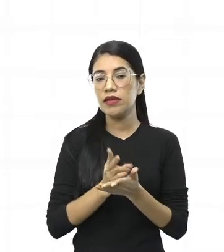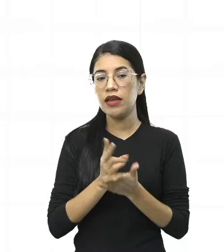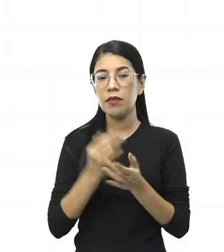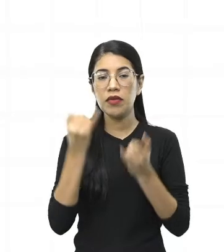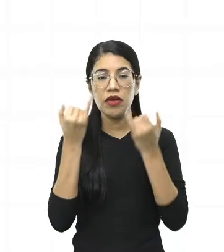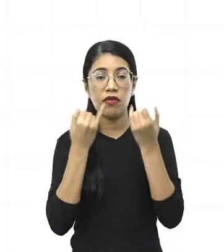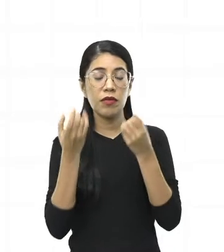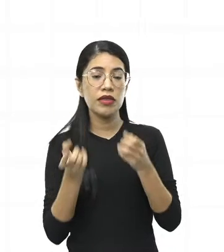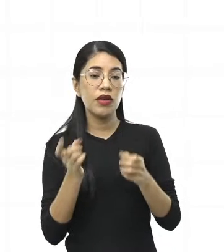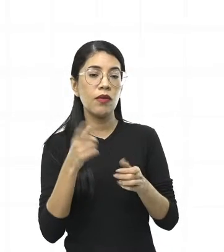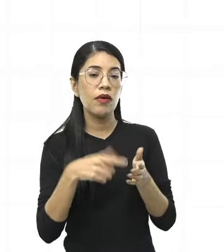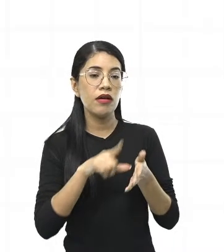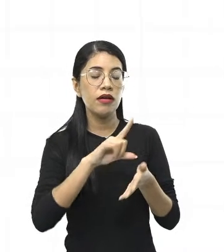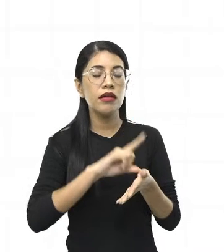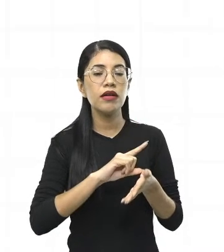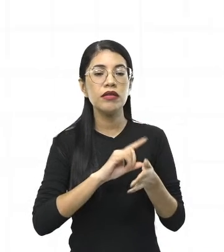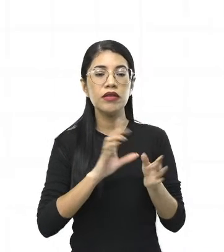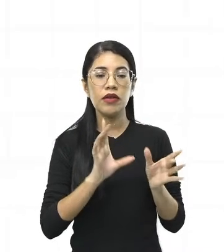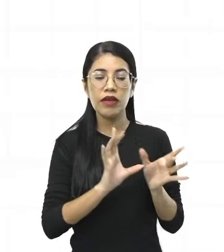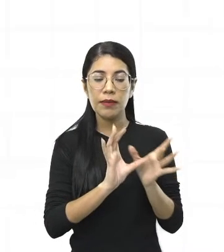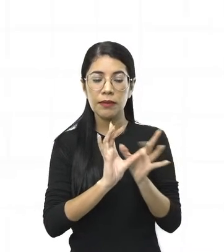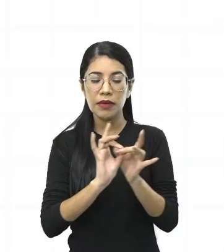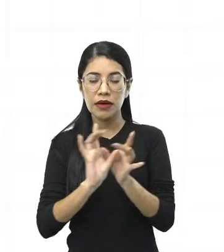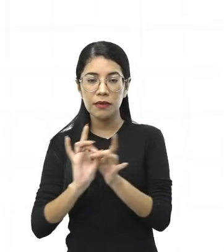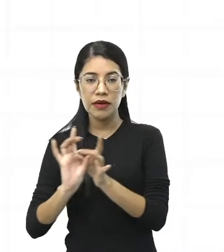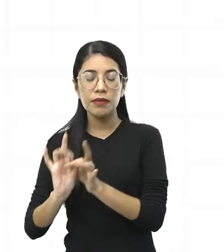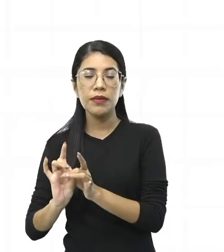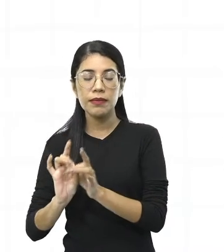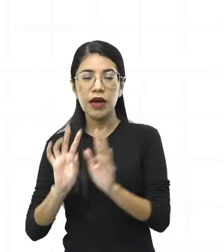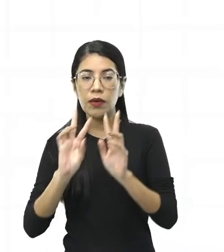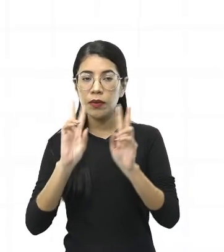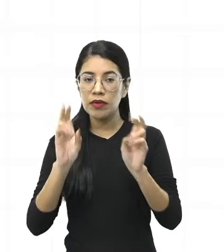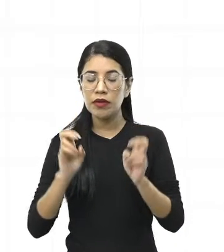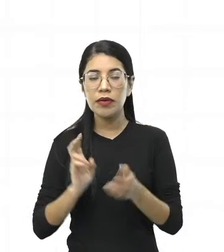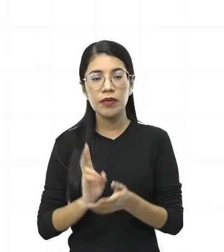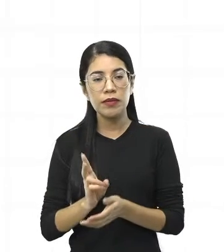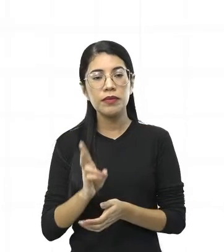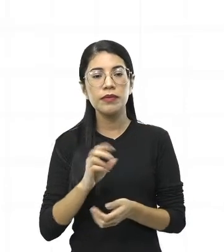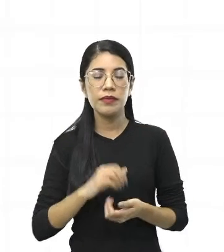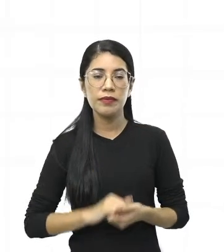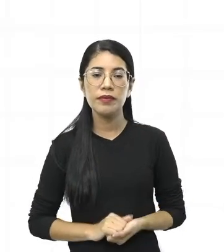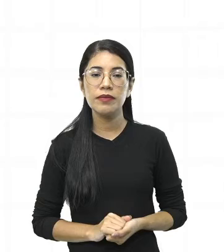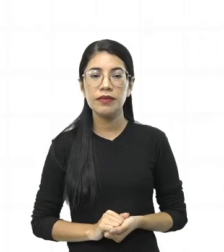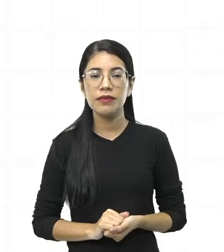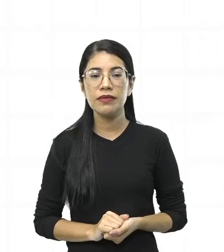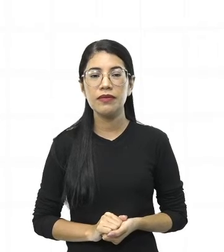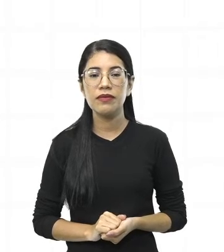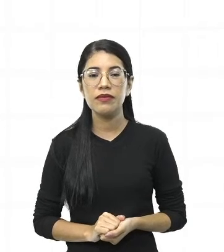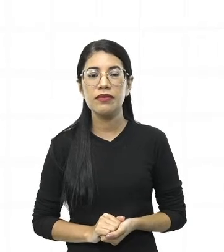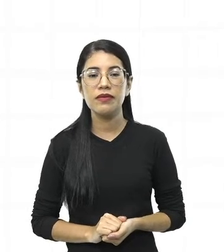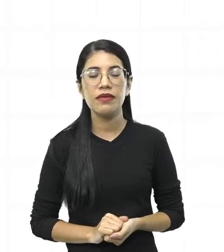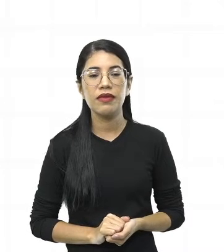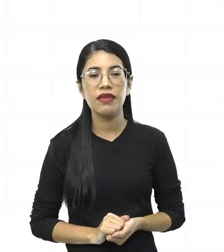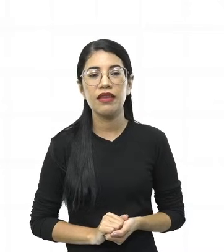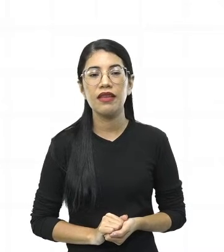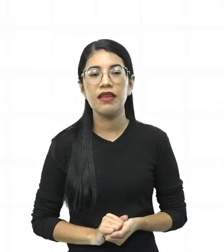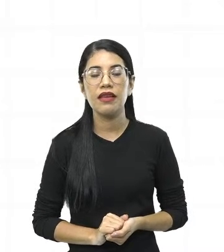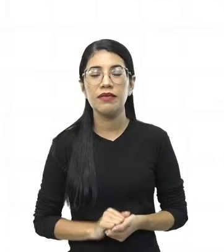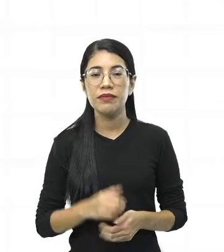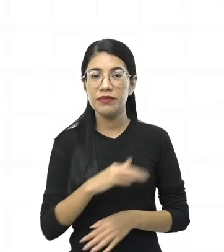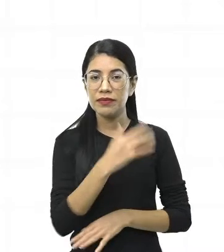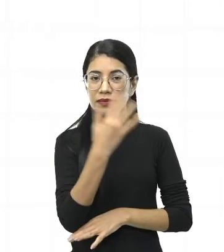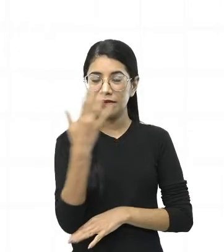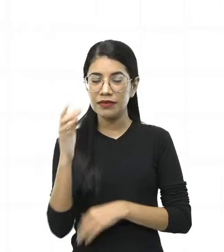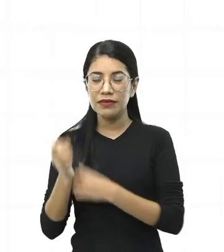informação anterior, né? Dando uma sequência no tema, tá? E aí, por último, já nas